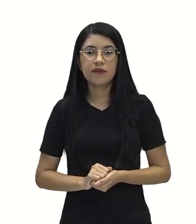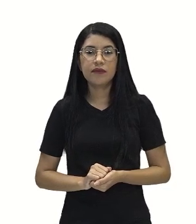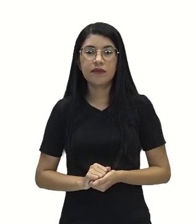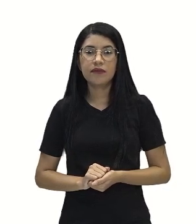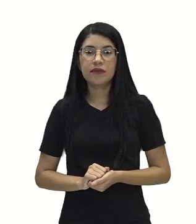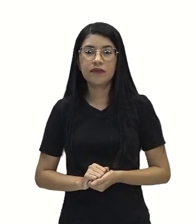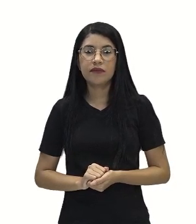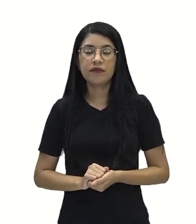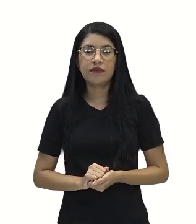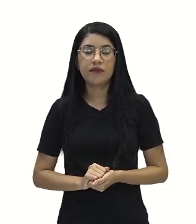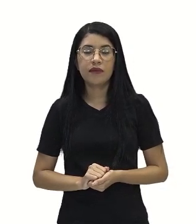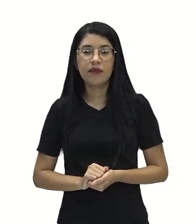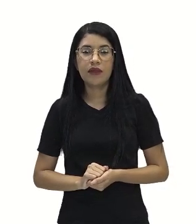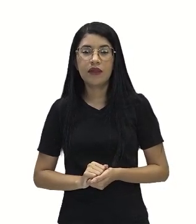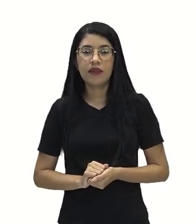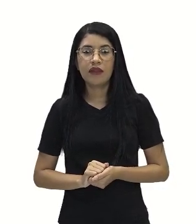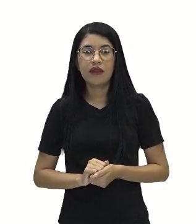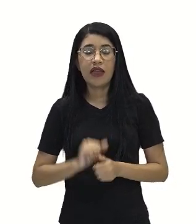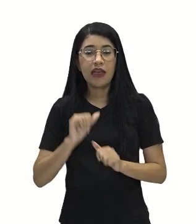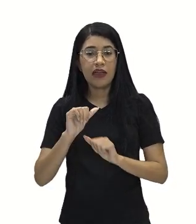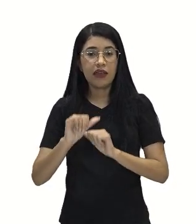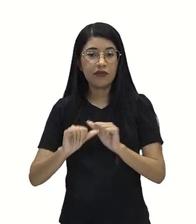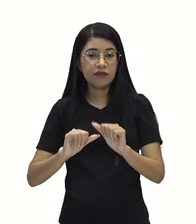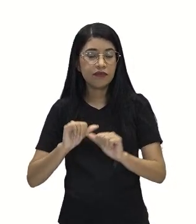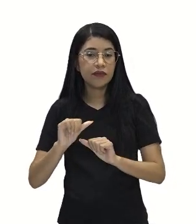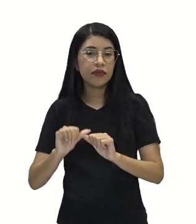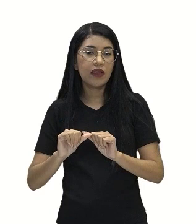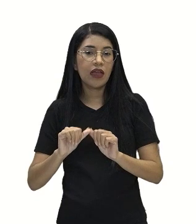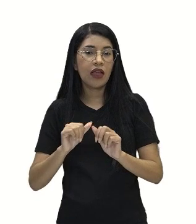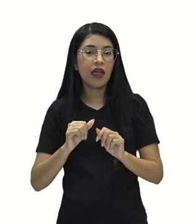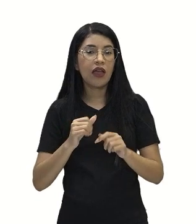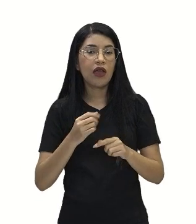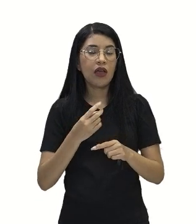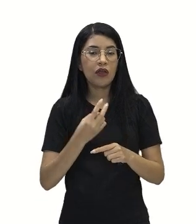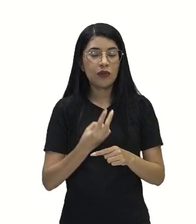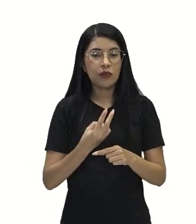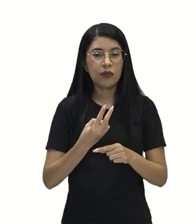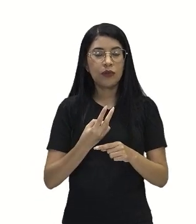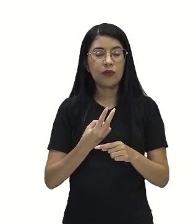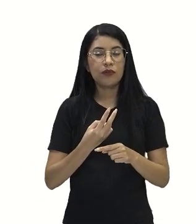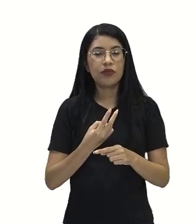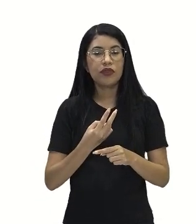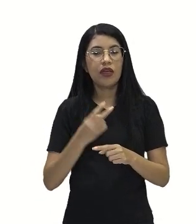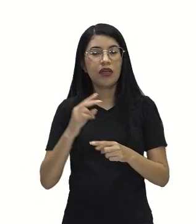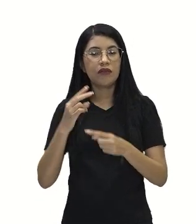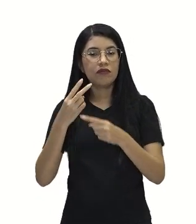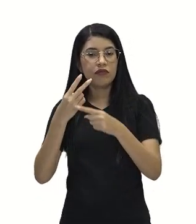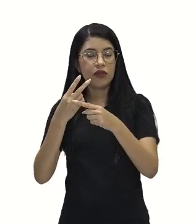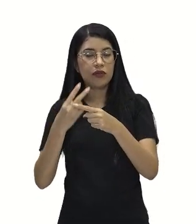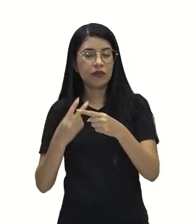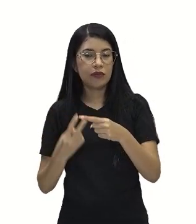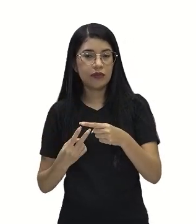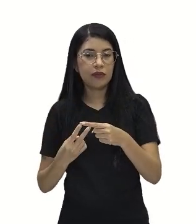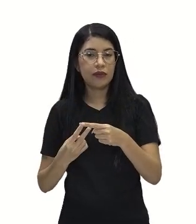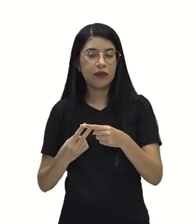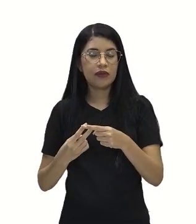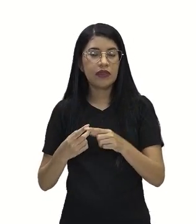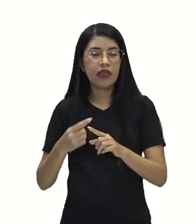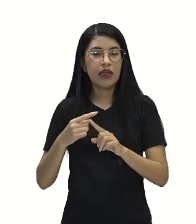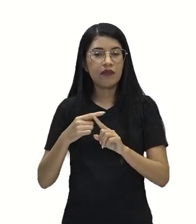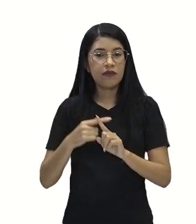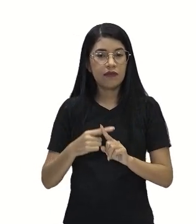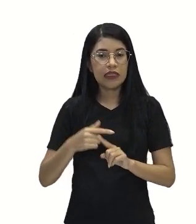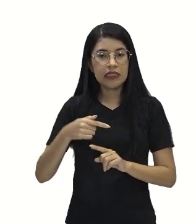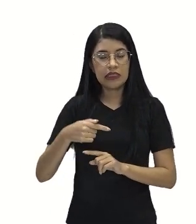lá, transformando no que foi dito, olha, 2 sobre 2, certo? Aí, 7 elevado a 2